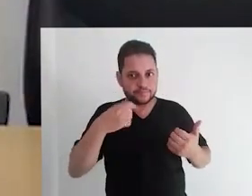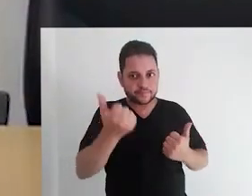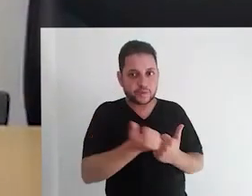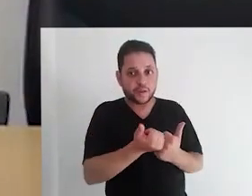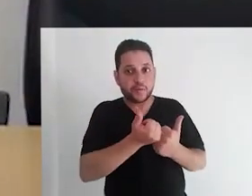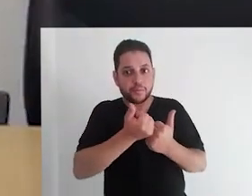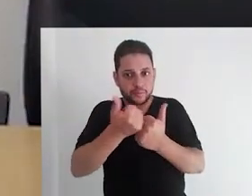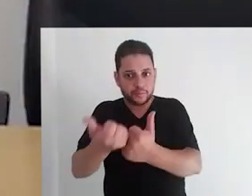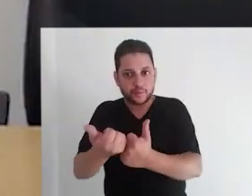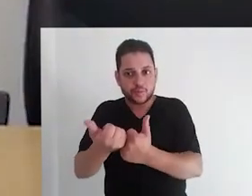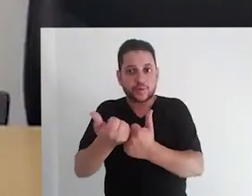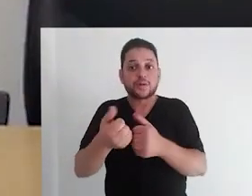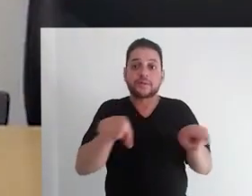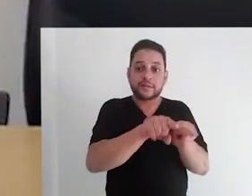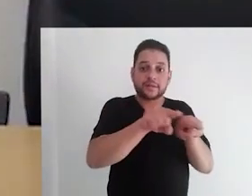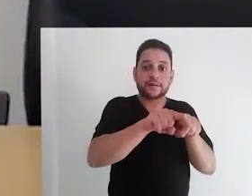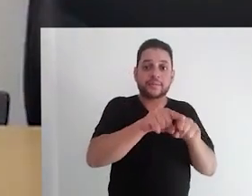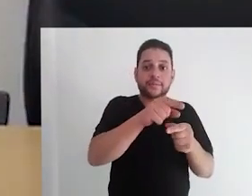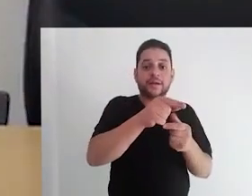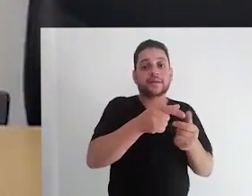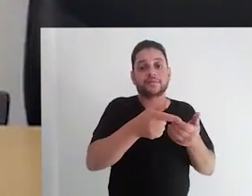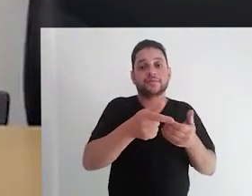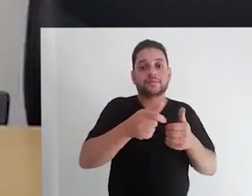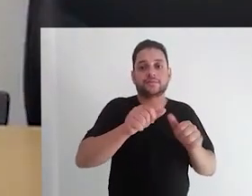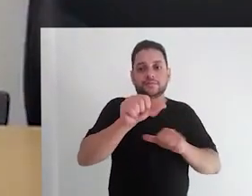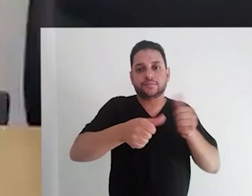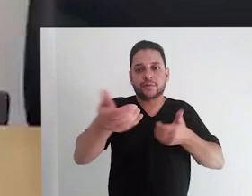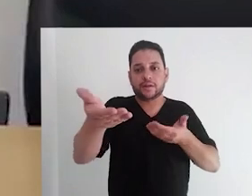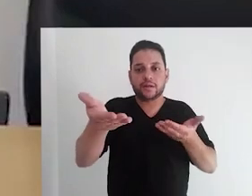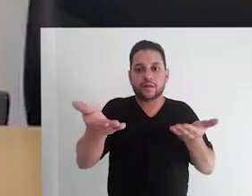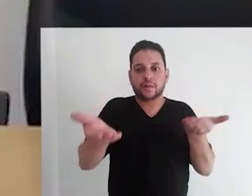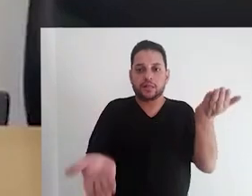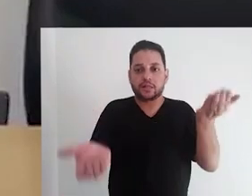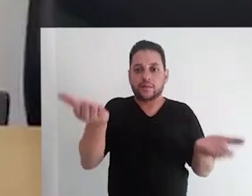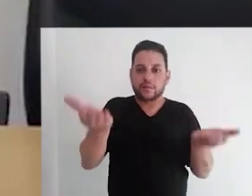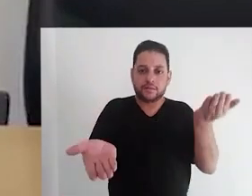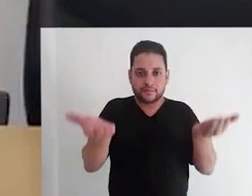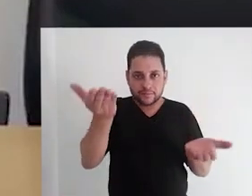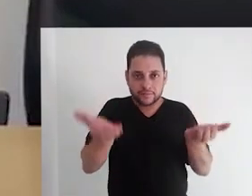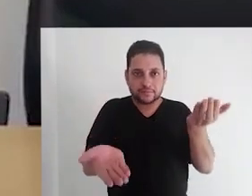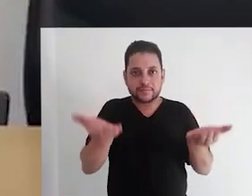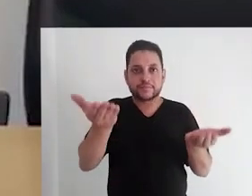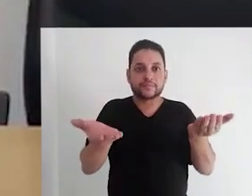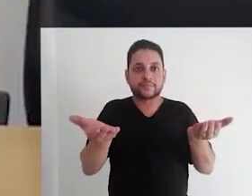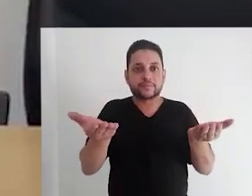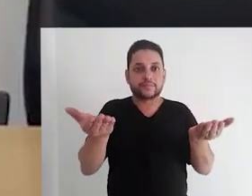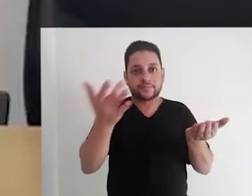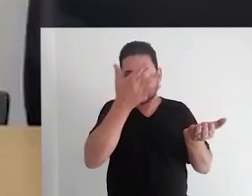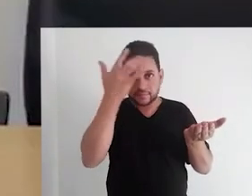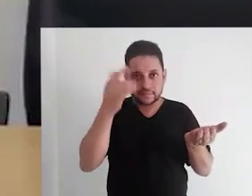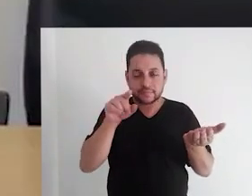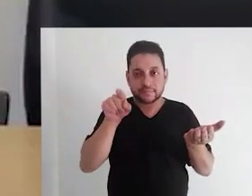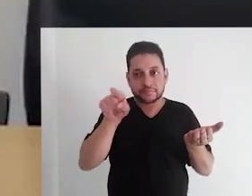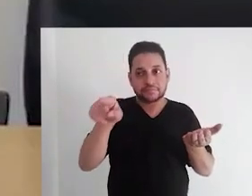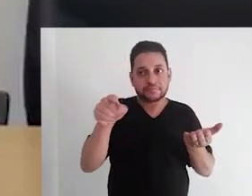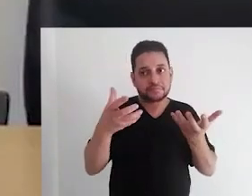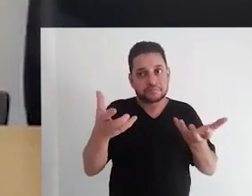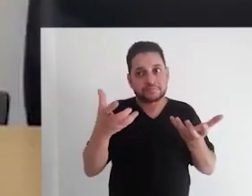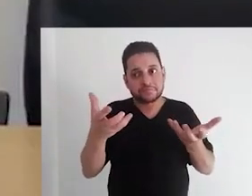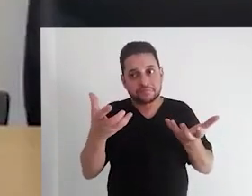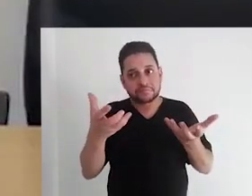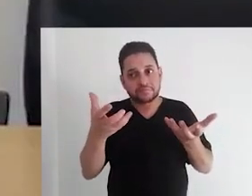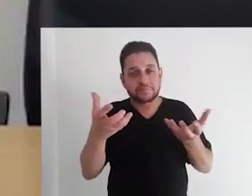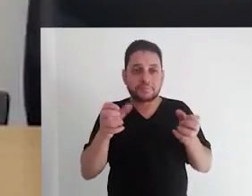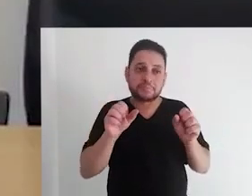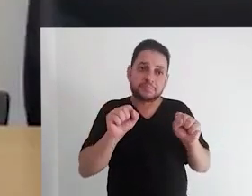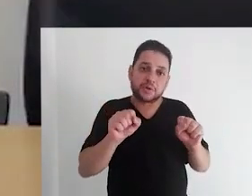de distribuição, é visto como um negócio jurídico processual. Quem quiser optar vai conseguir, quem não quiser